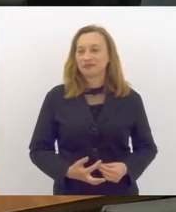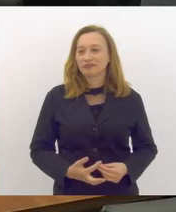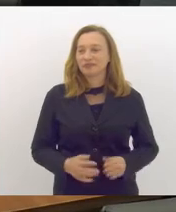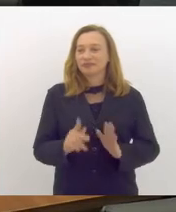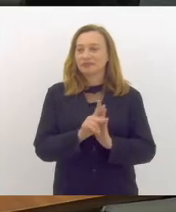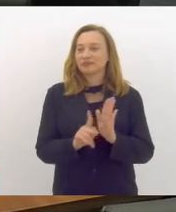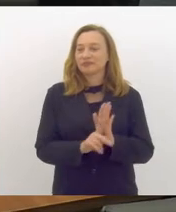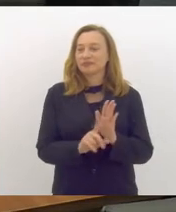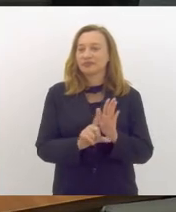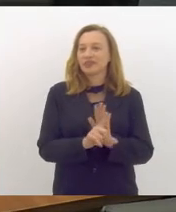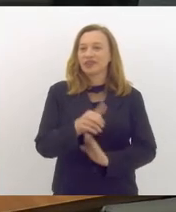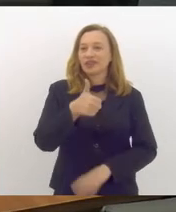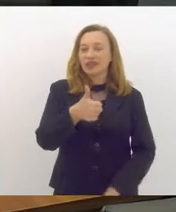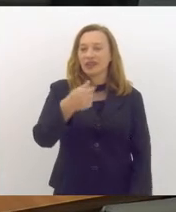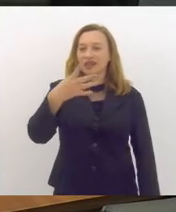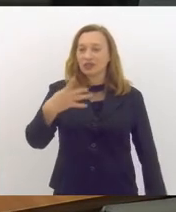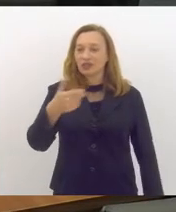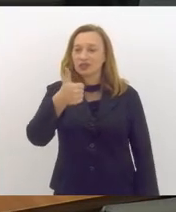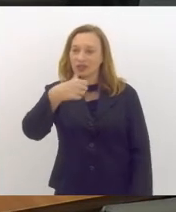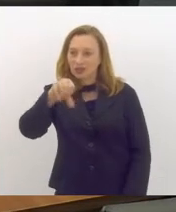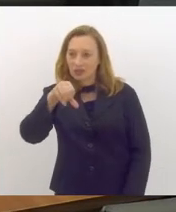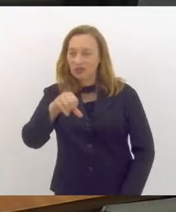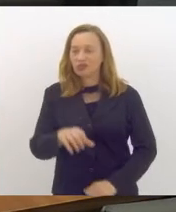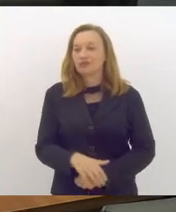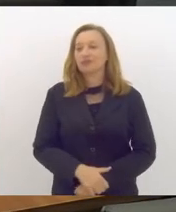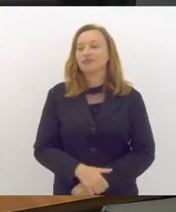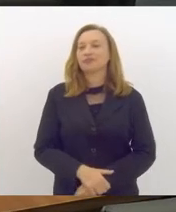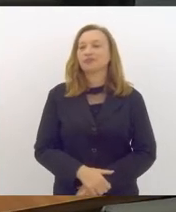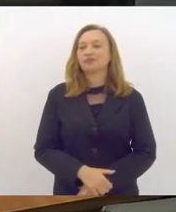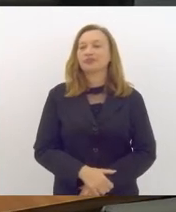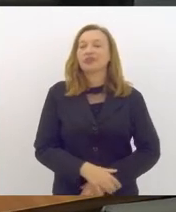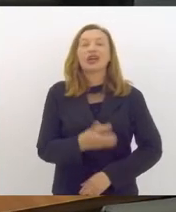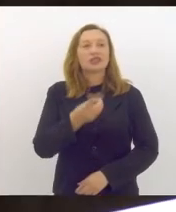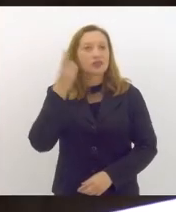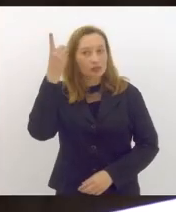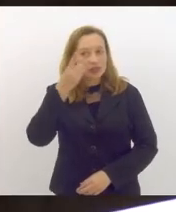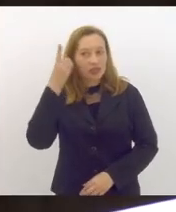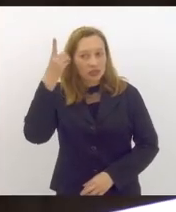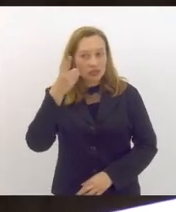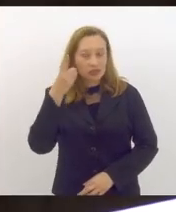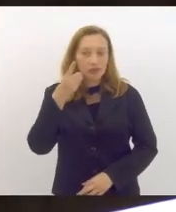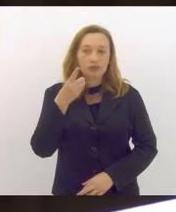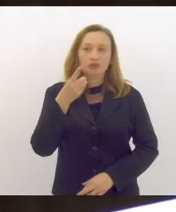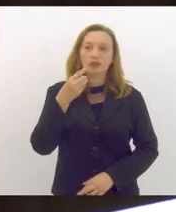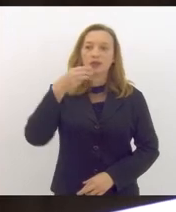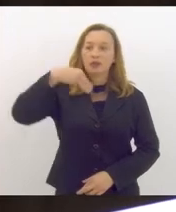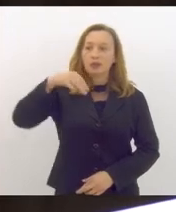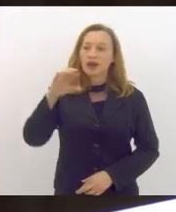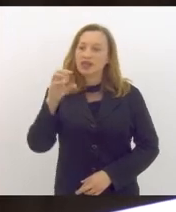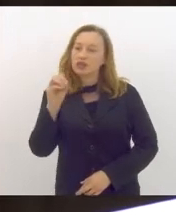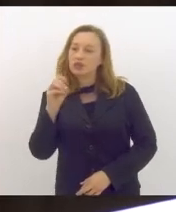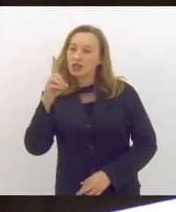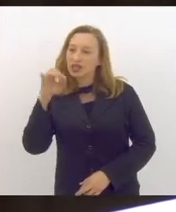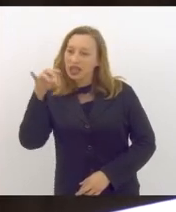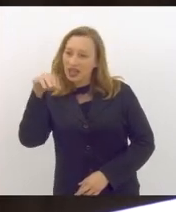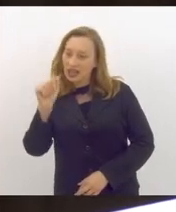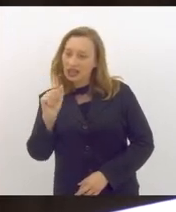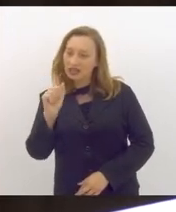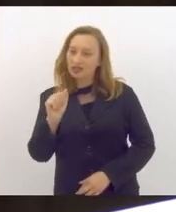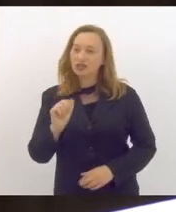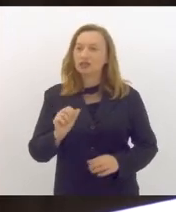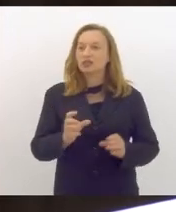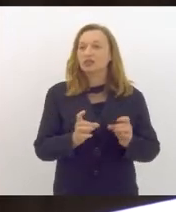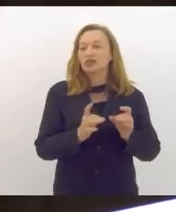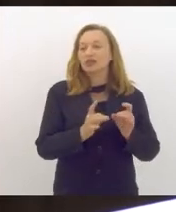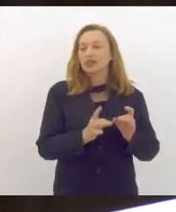projeto de lei 14 de 19, de autoria do deputado Márcio Canella, que assegura ao